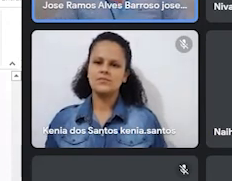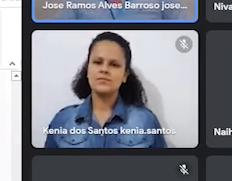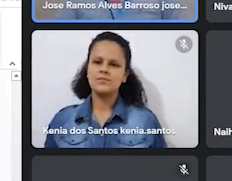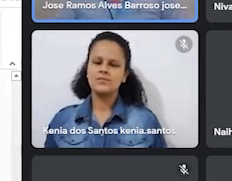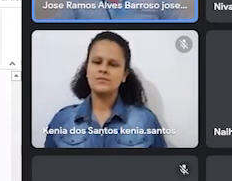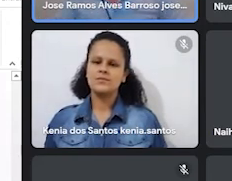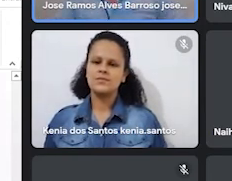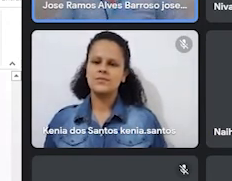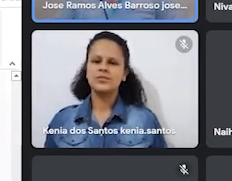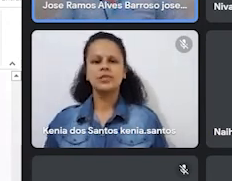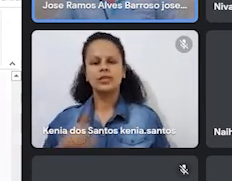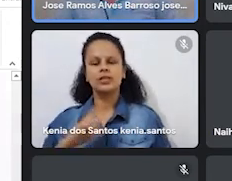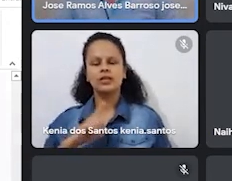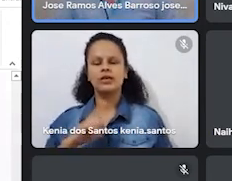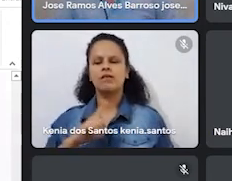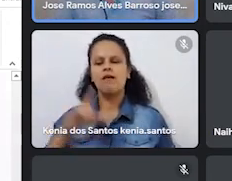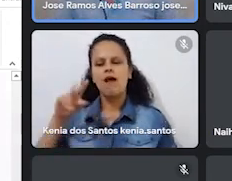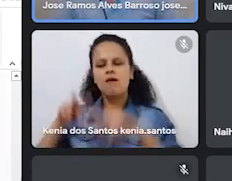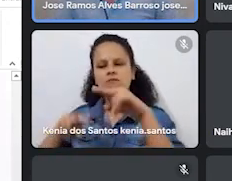uma melhor